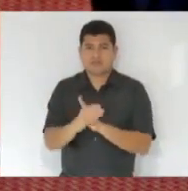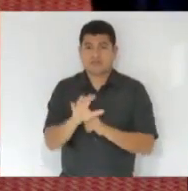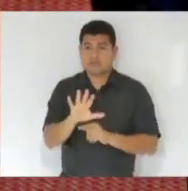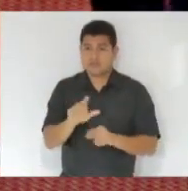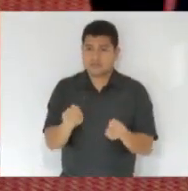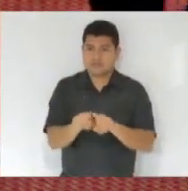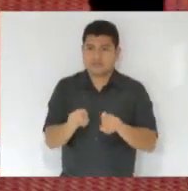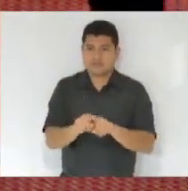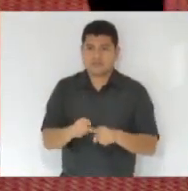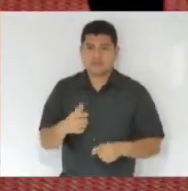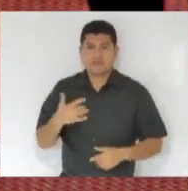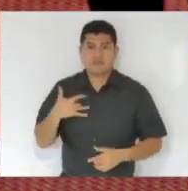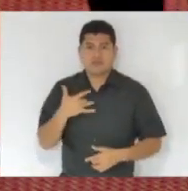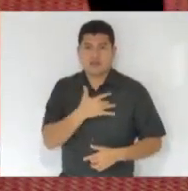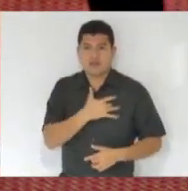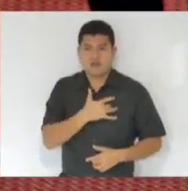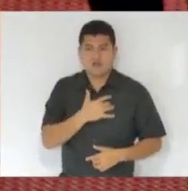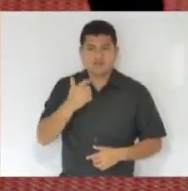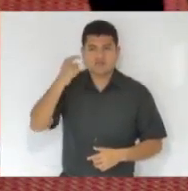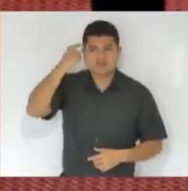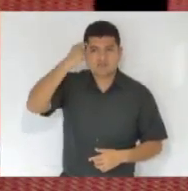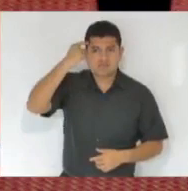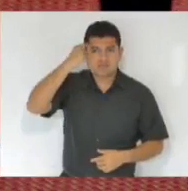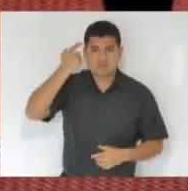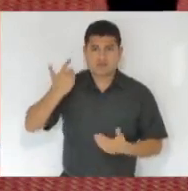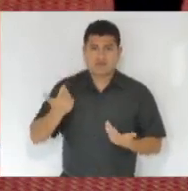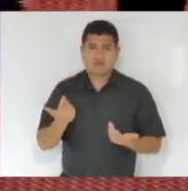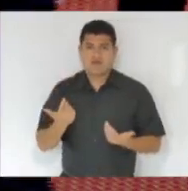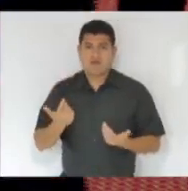saúde mental, com a questão